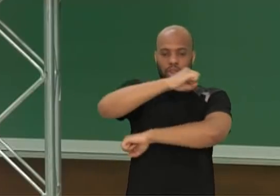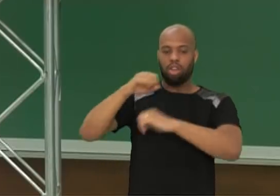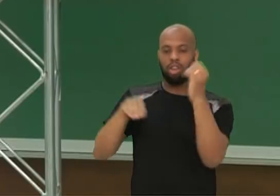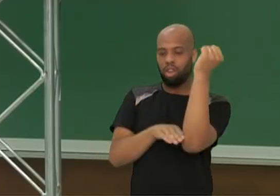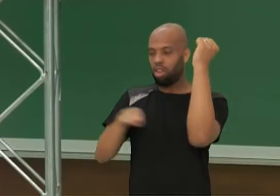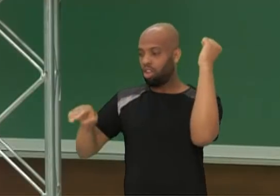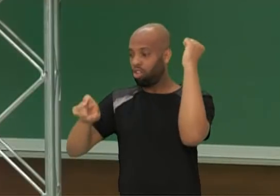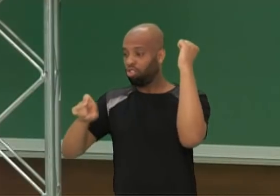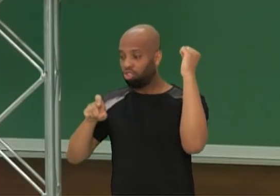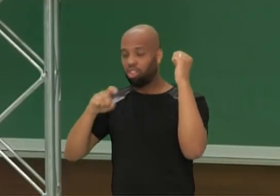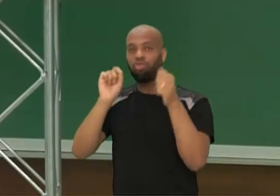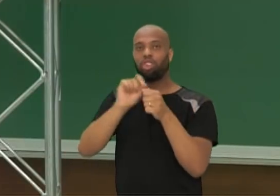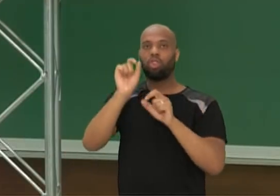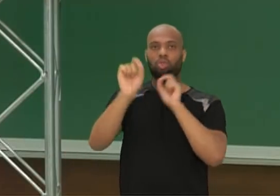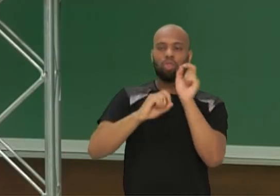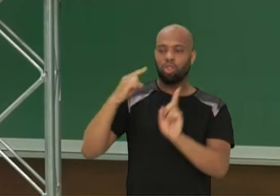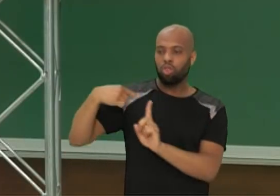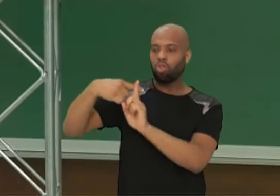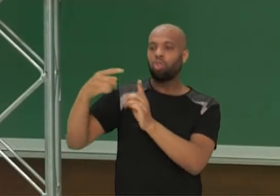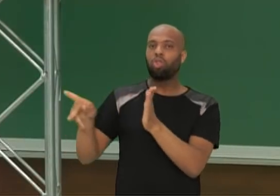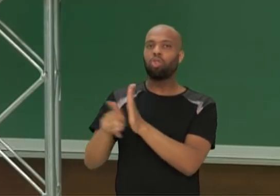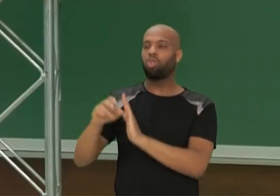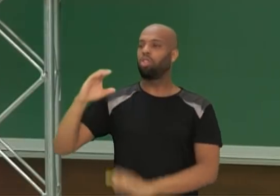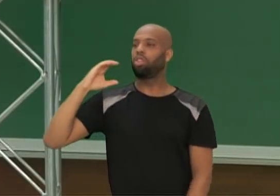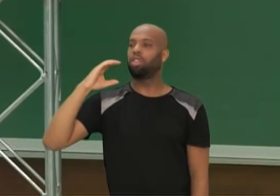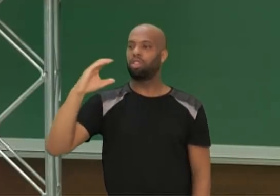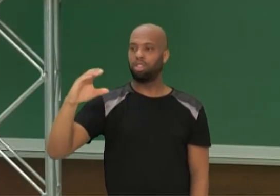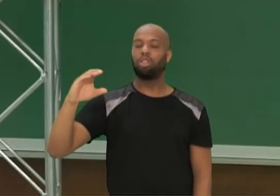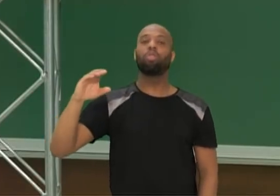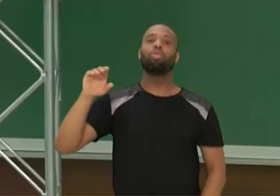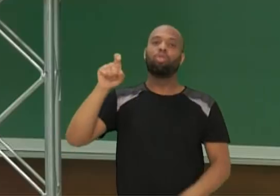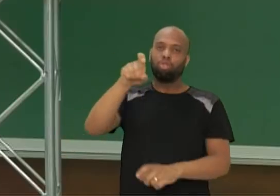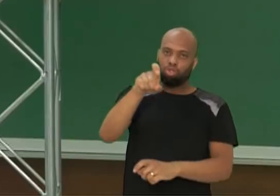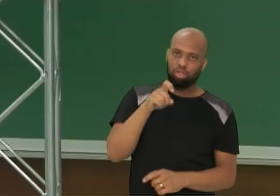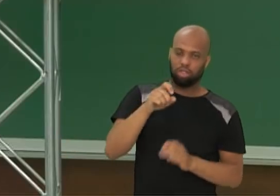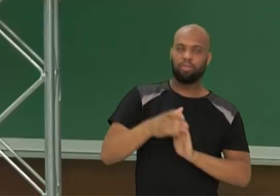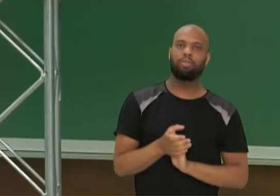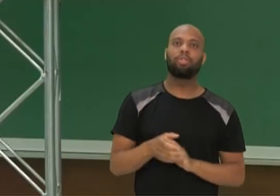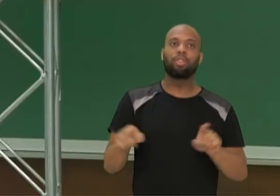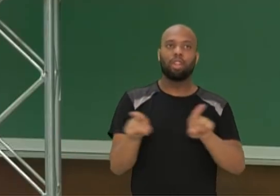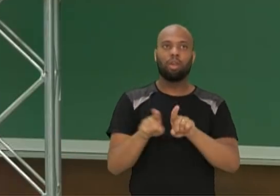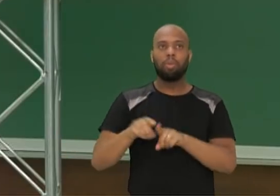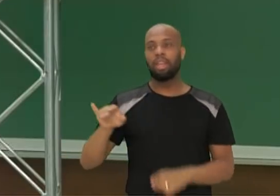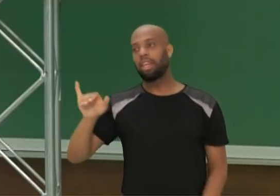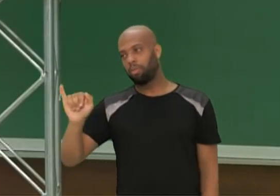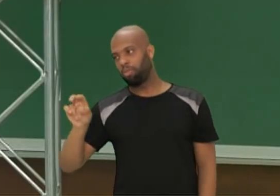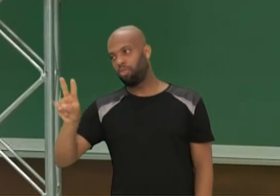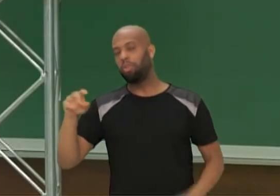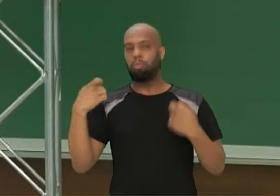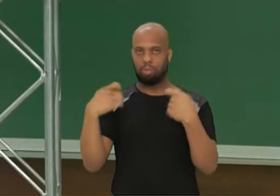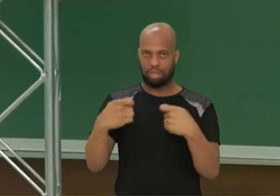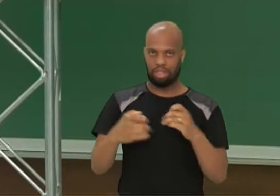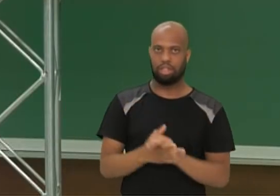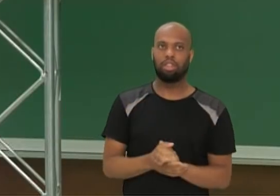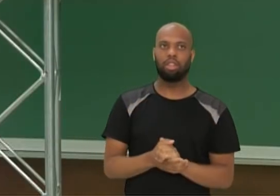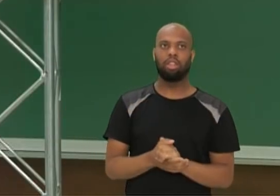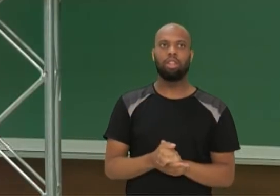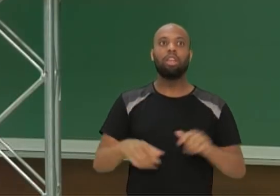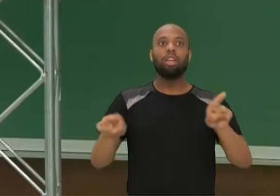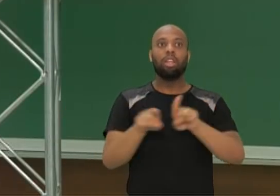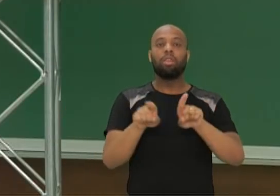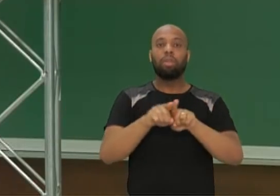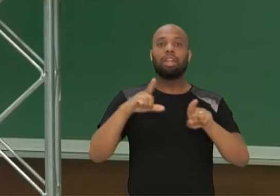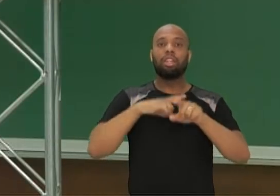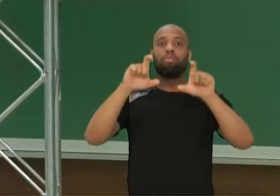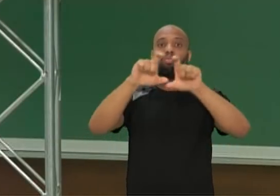ao eixo x, eu faço a compensação no x, y do vértice. Equação da